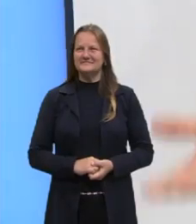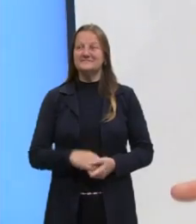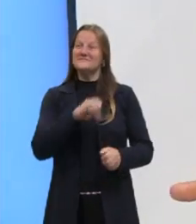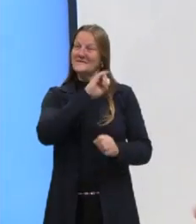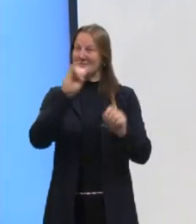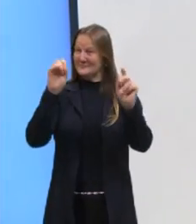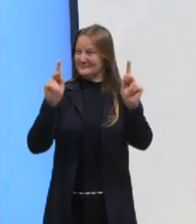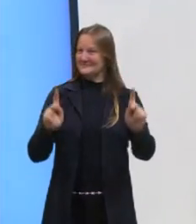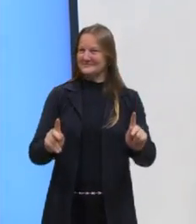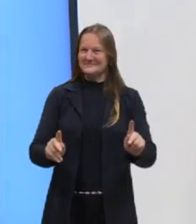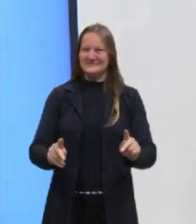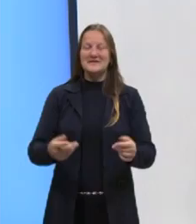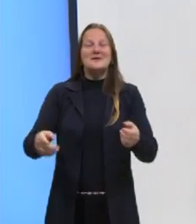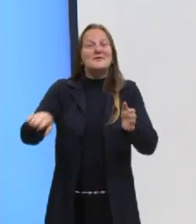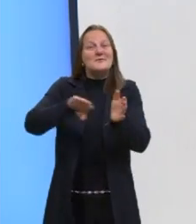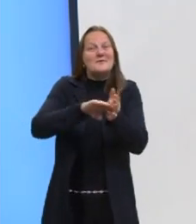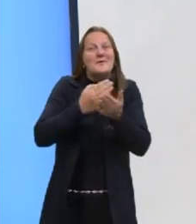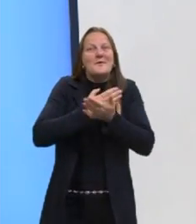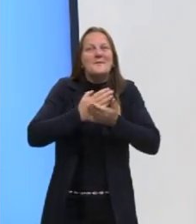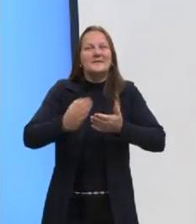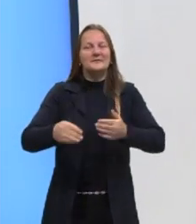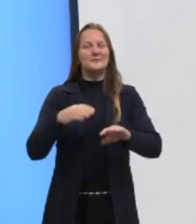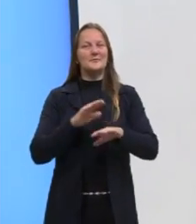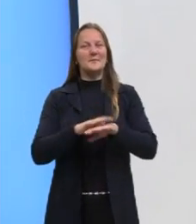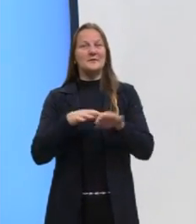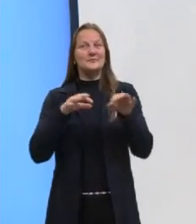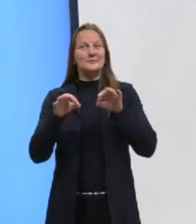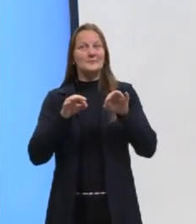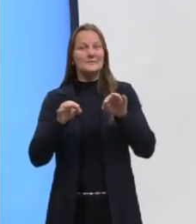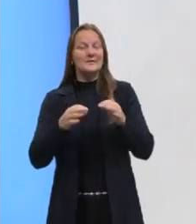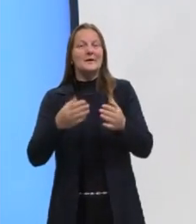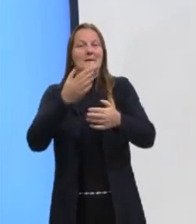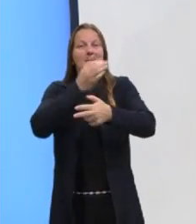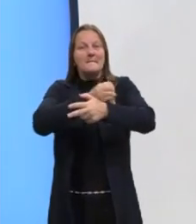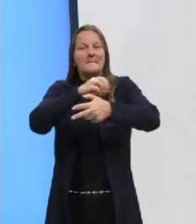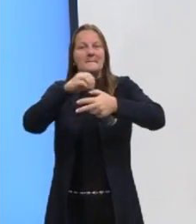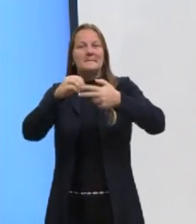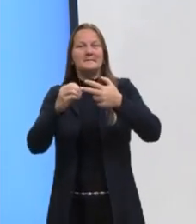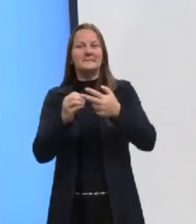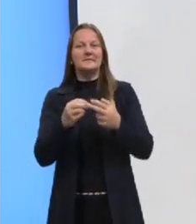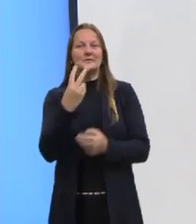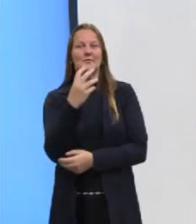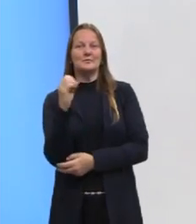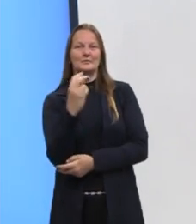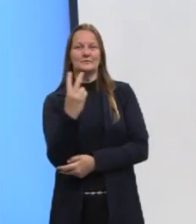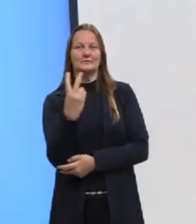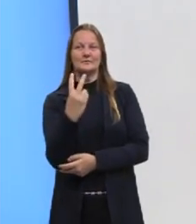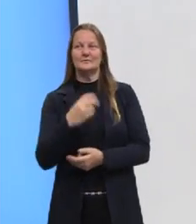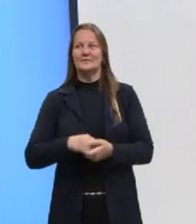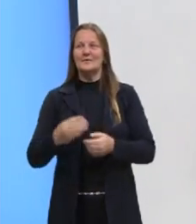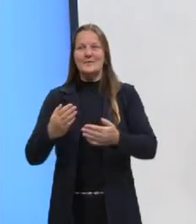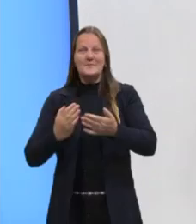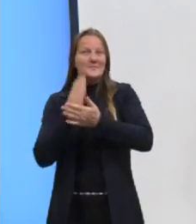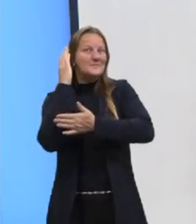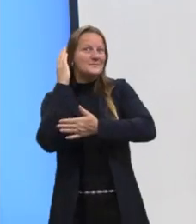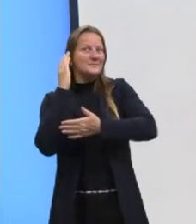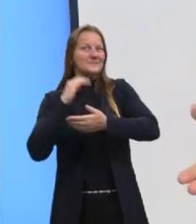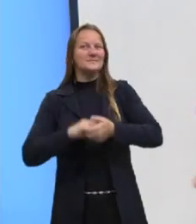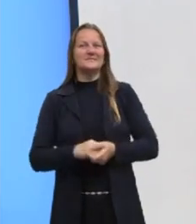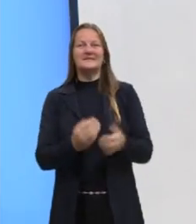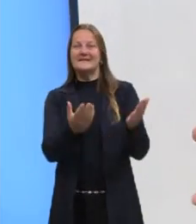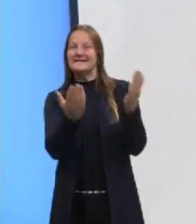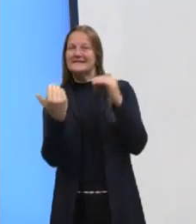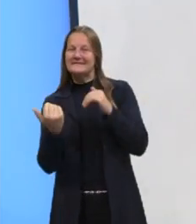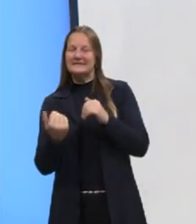Olá pessoal estamos começando mais um programa pré-enem 2022 partiu passar vamos